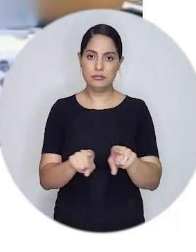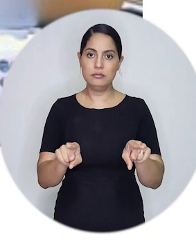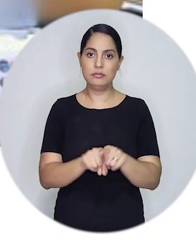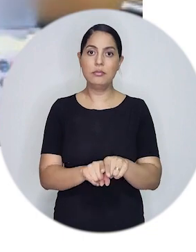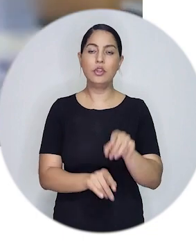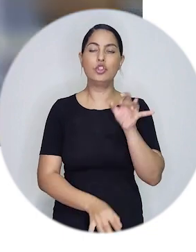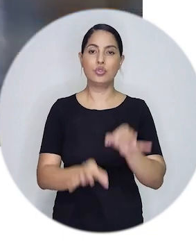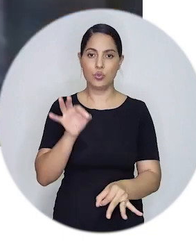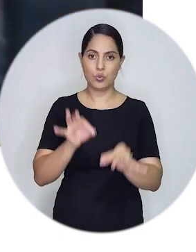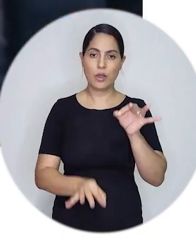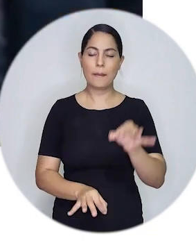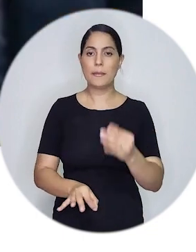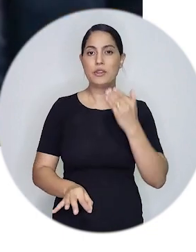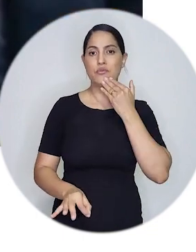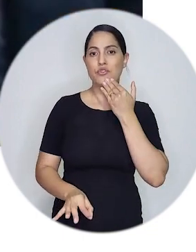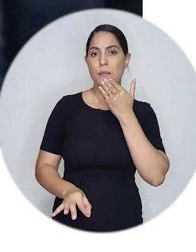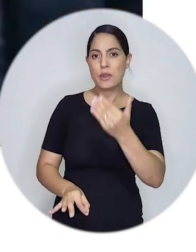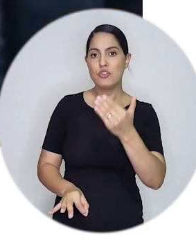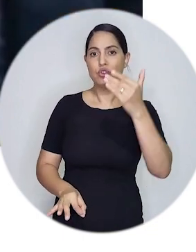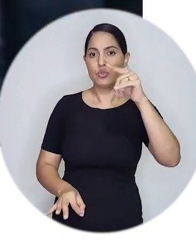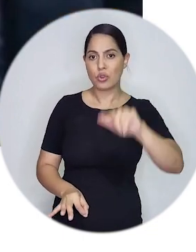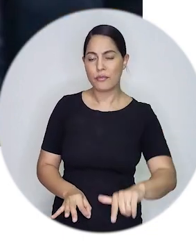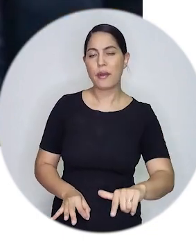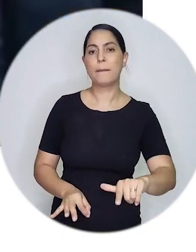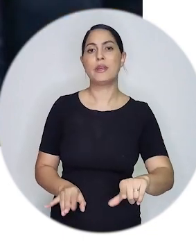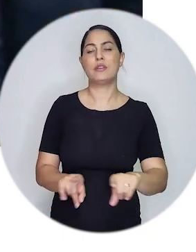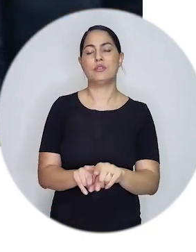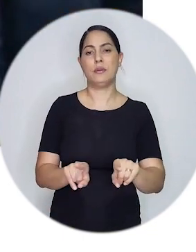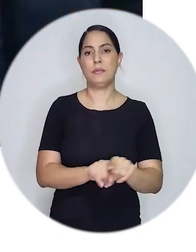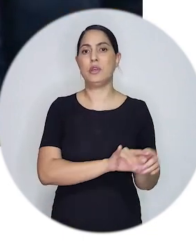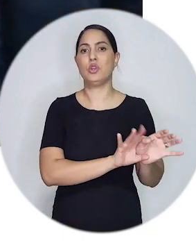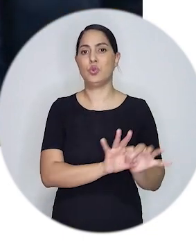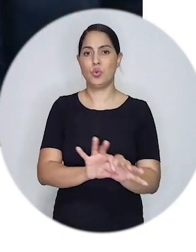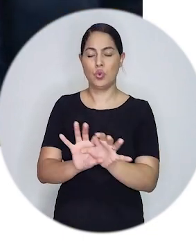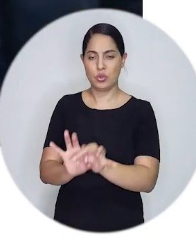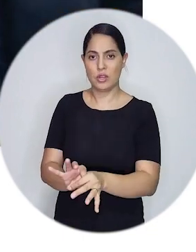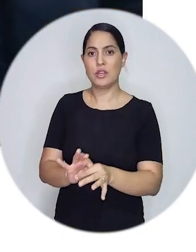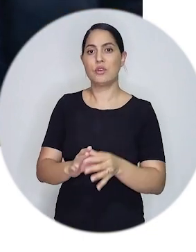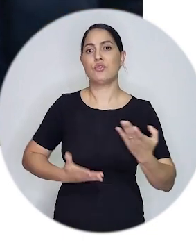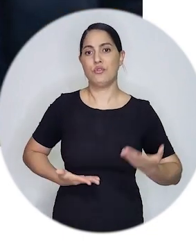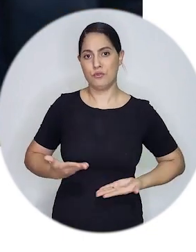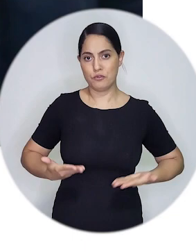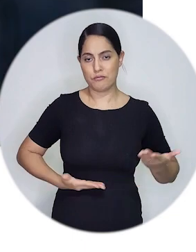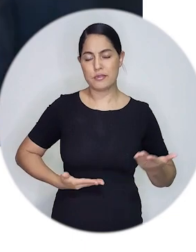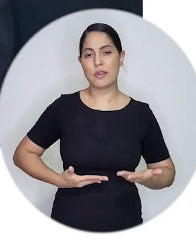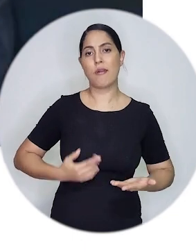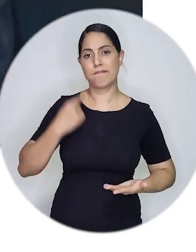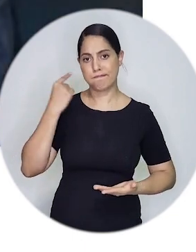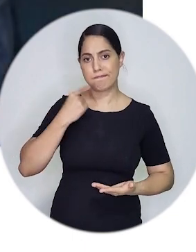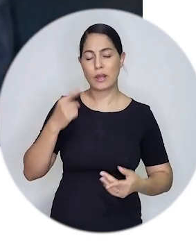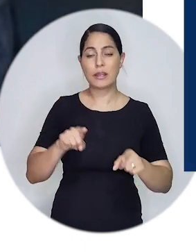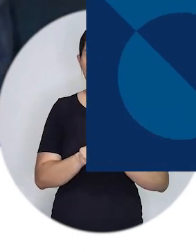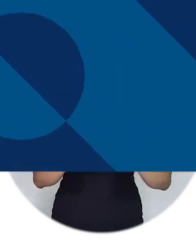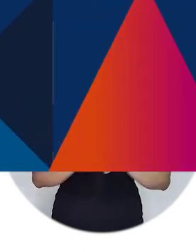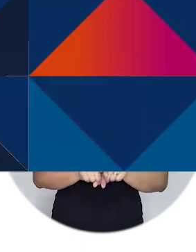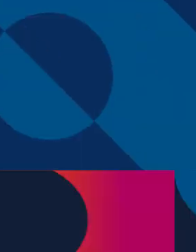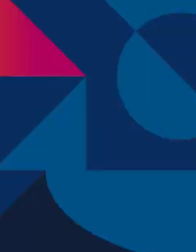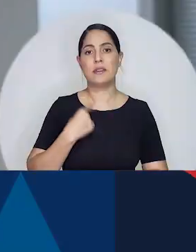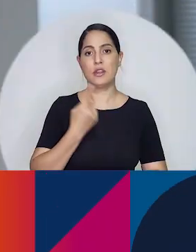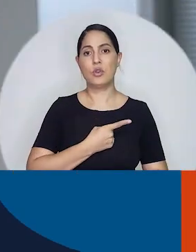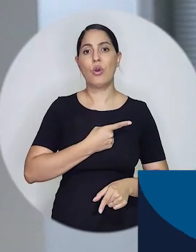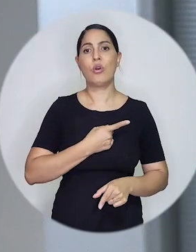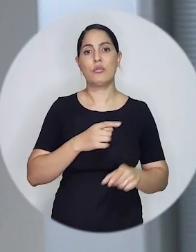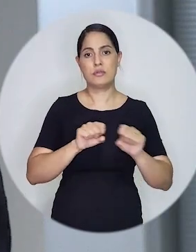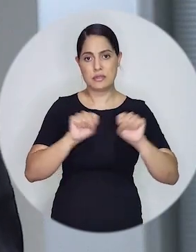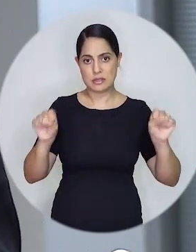de recursos e consultas inerentes ao exercício da advocacia, bem como as atividades do sistema OAB.